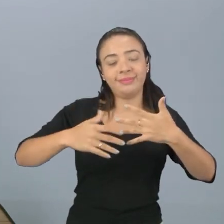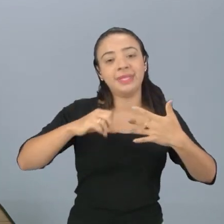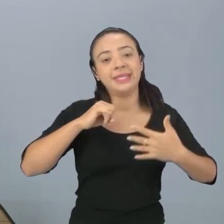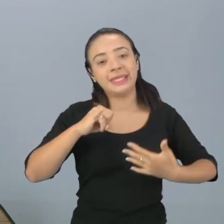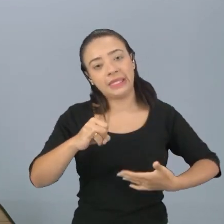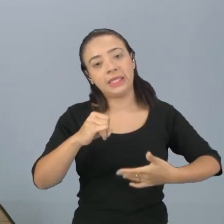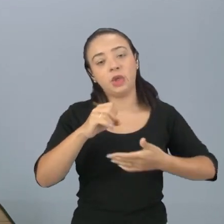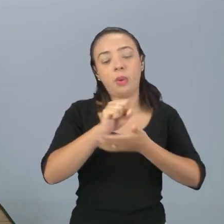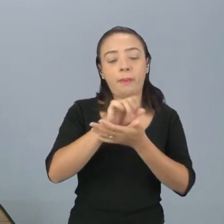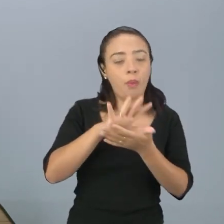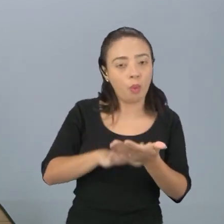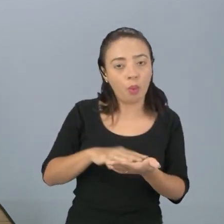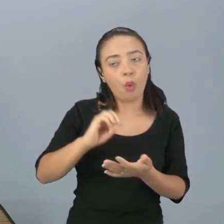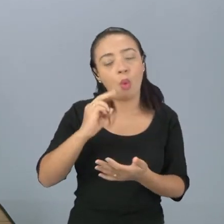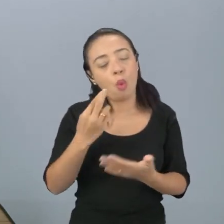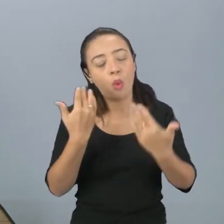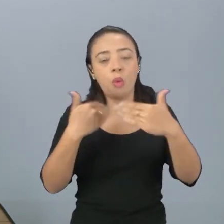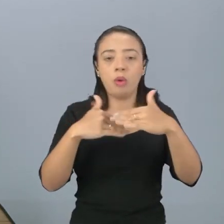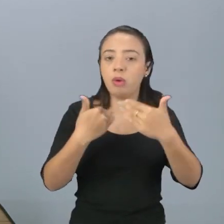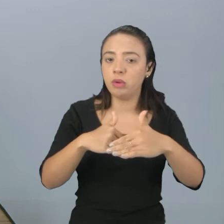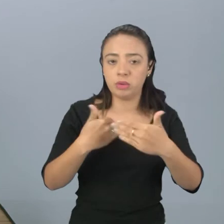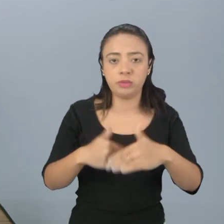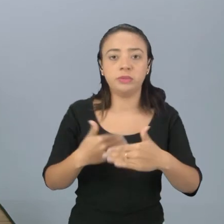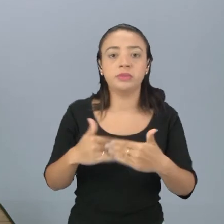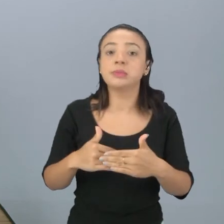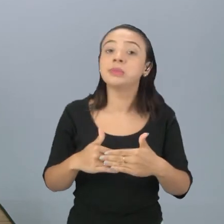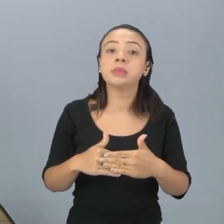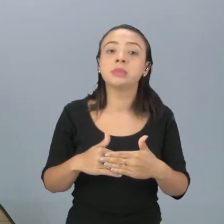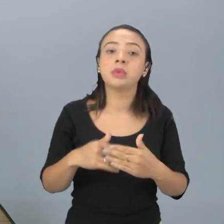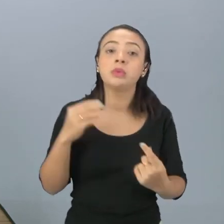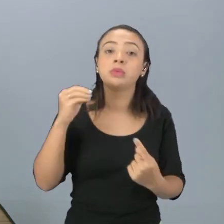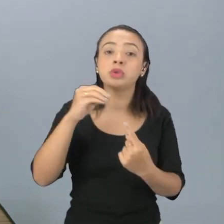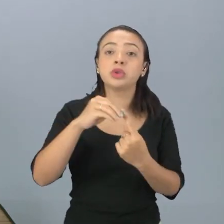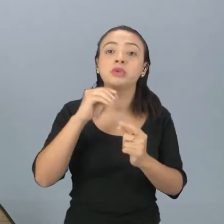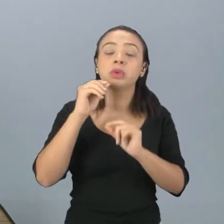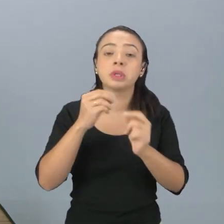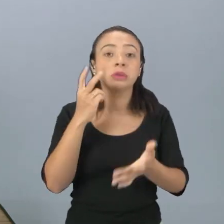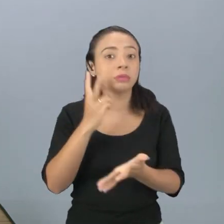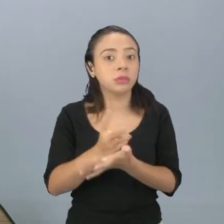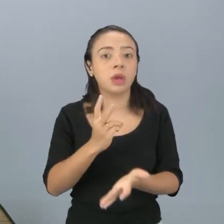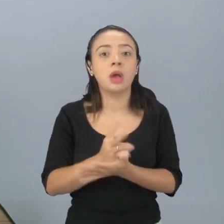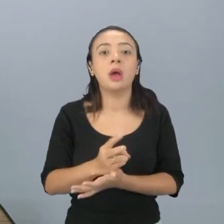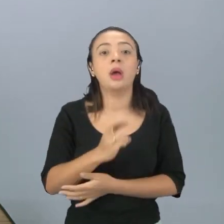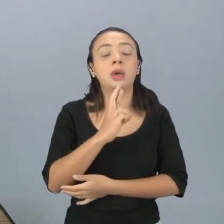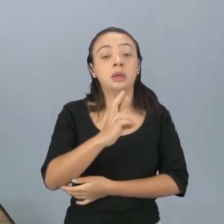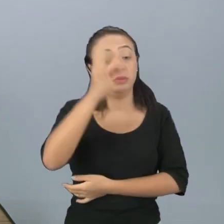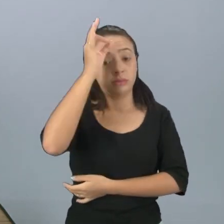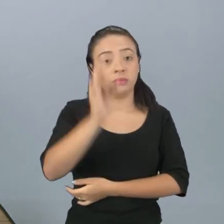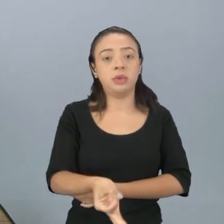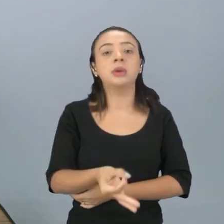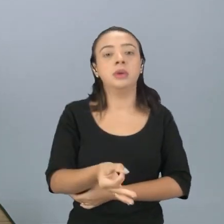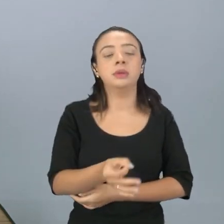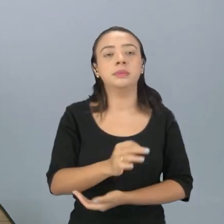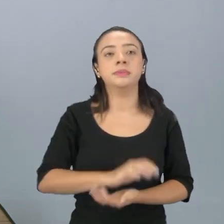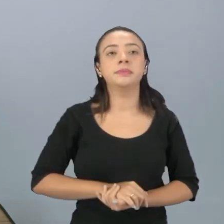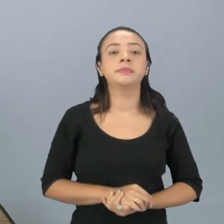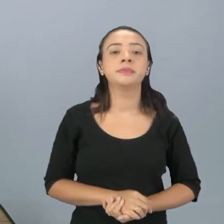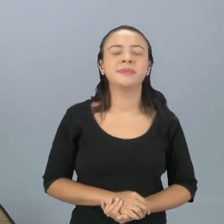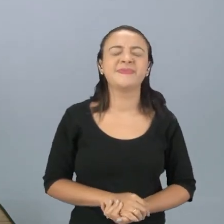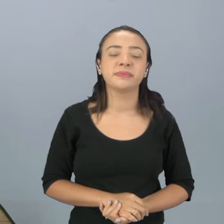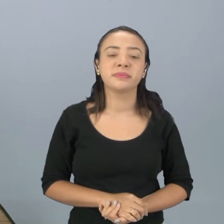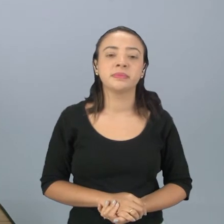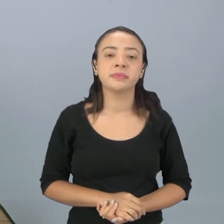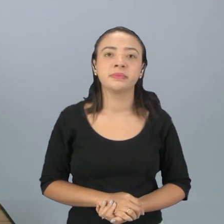atividade, seja ela uma avaliação, uma atividade qualquer, nosso objetivo sempre é acertar, fazer a associação certa, tá? Então,